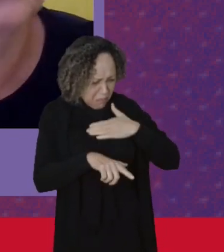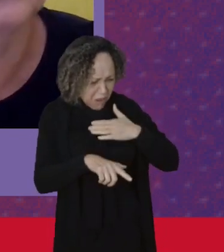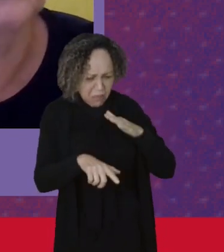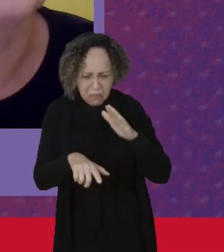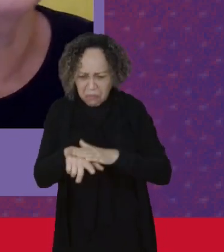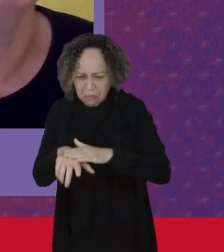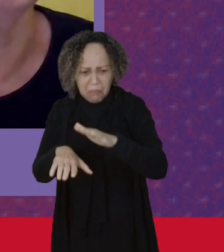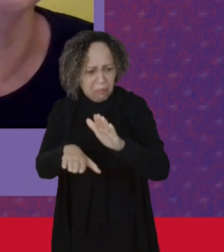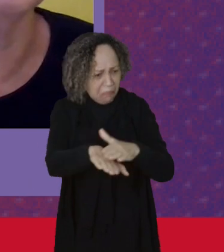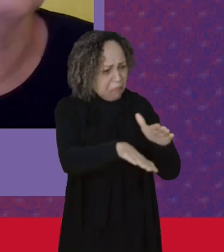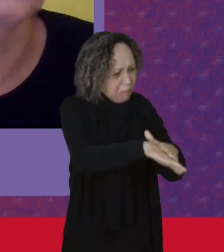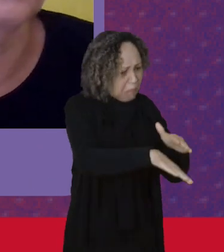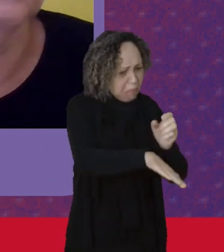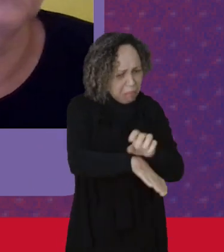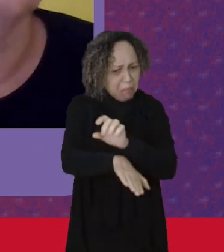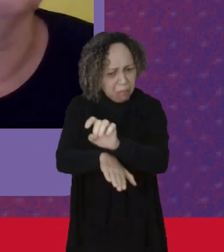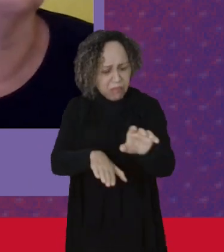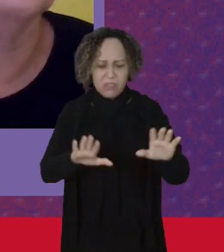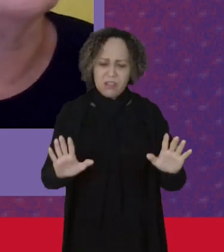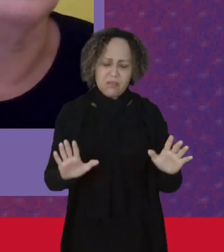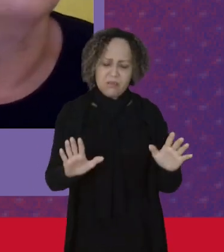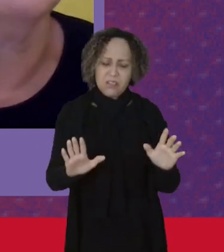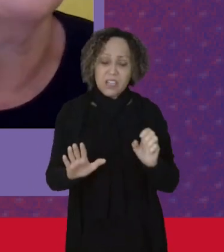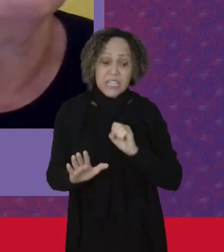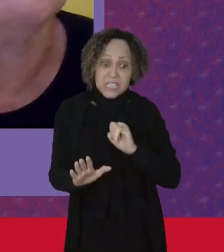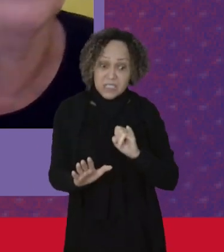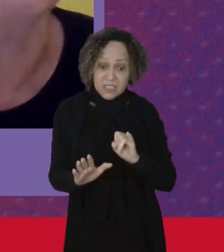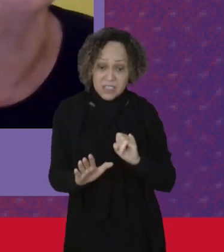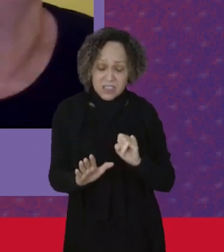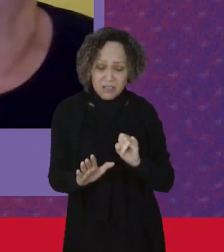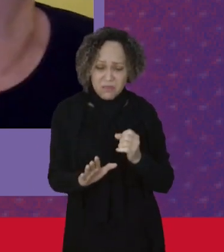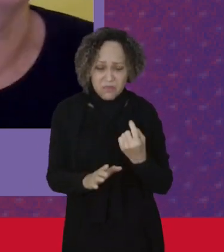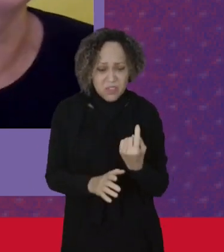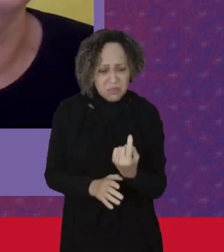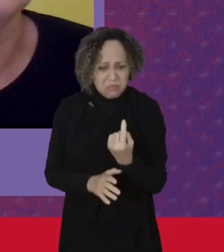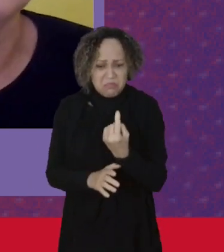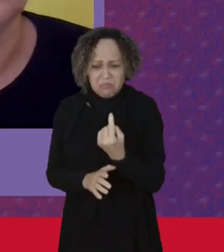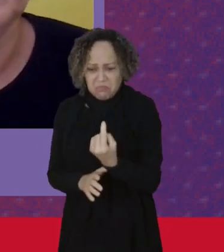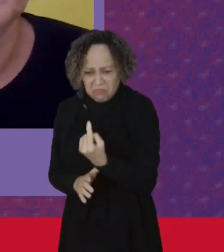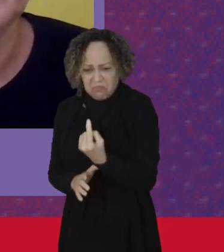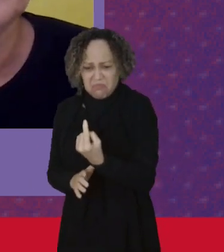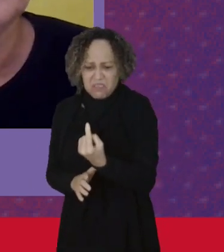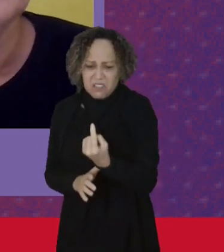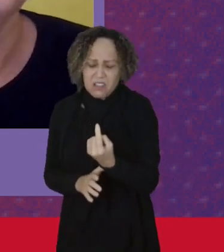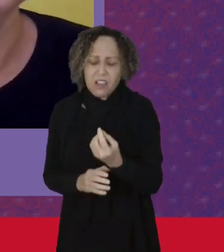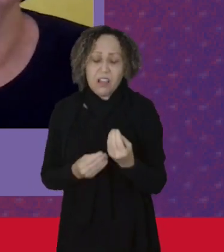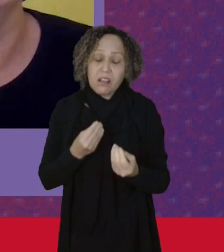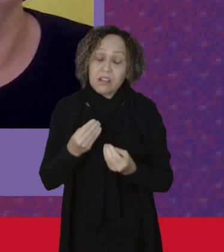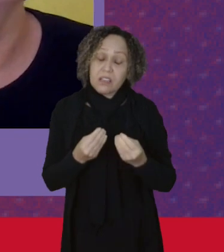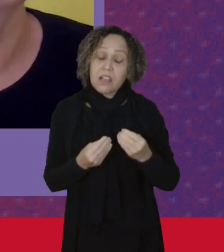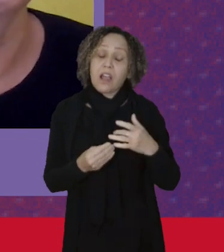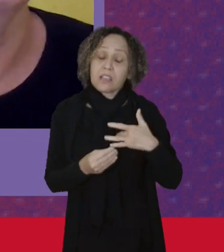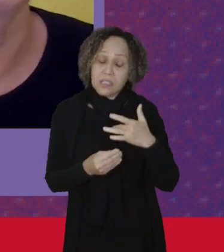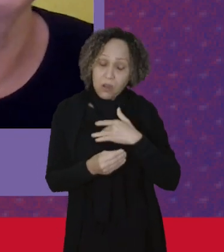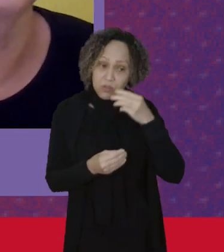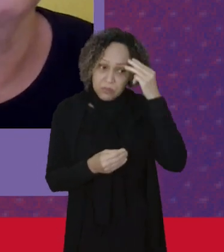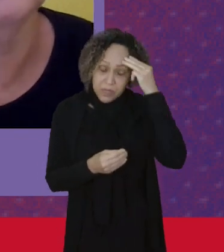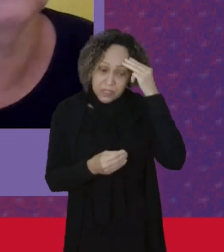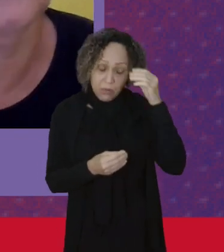jogar para o coletivo, porque no âmbito individual, como eu disse na aula, leva à medicalização. As pessoas começam